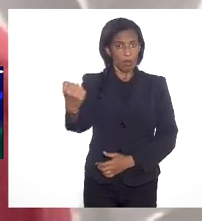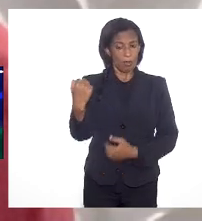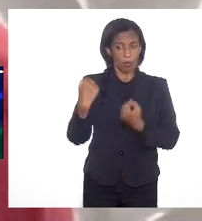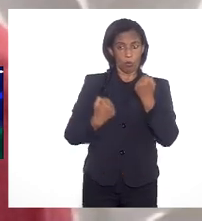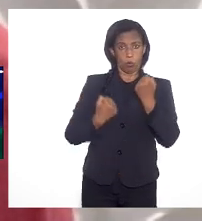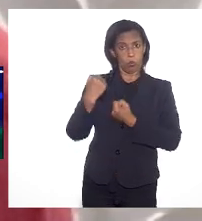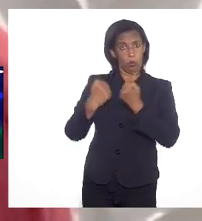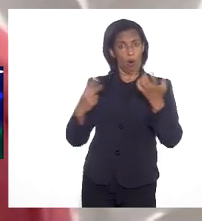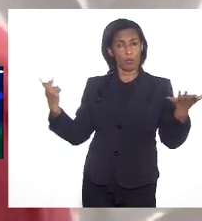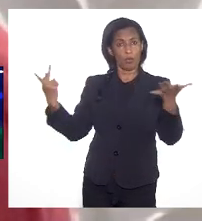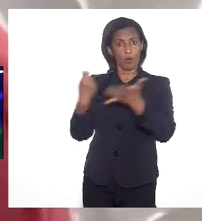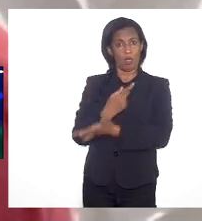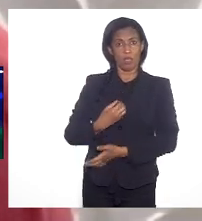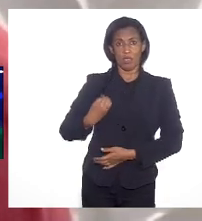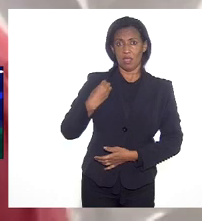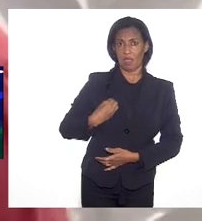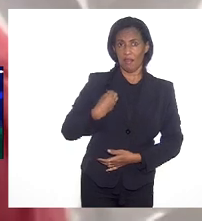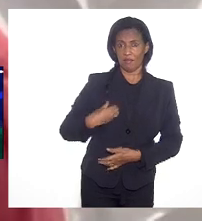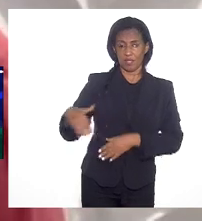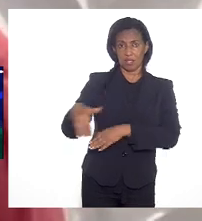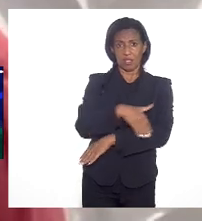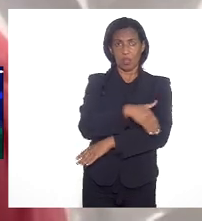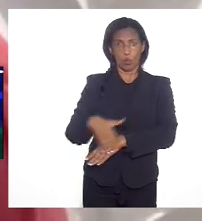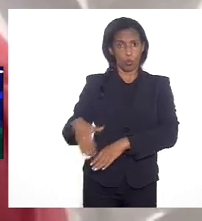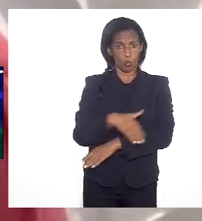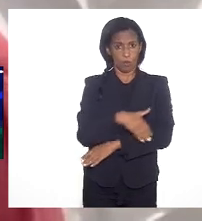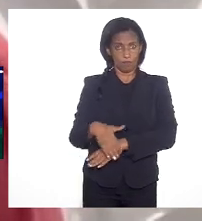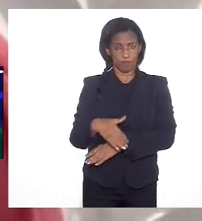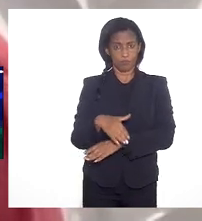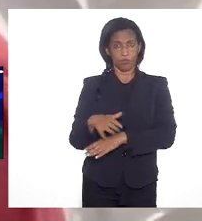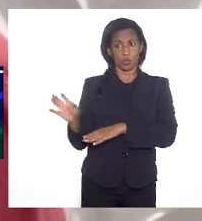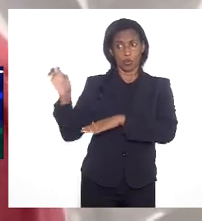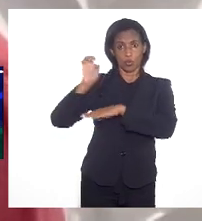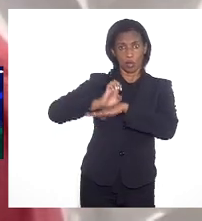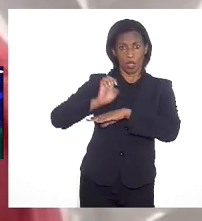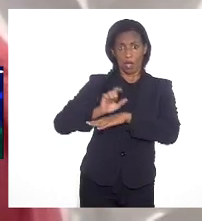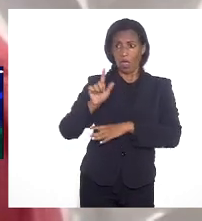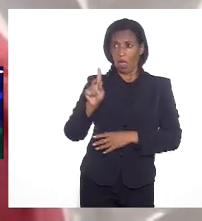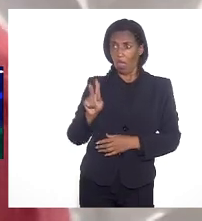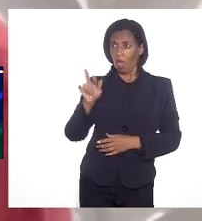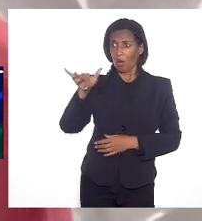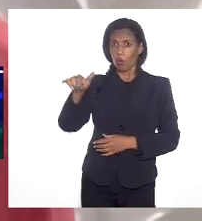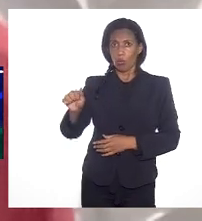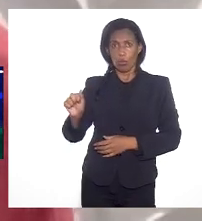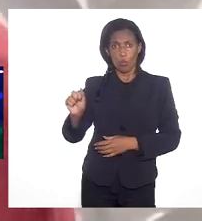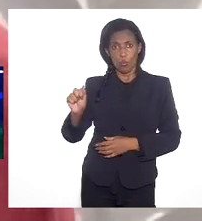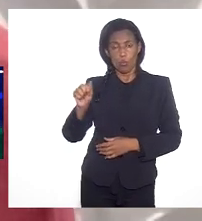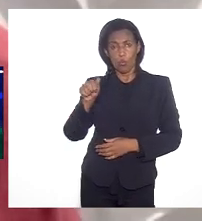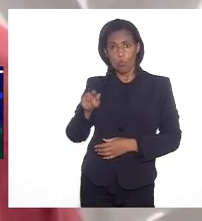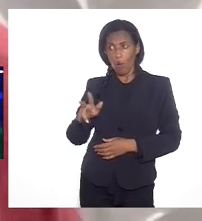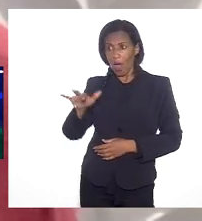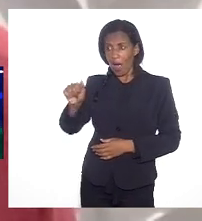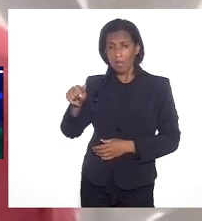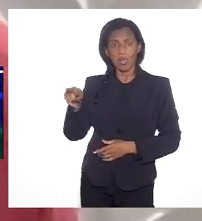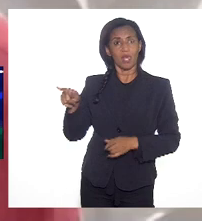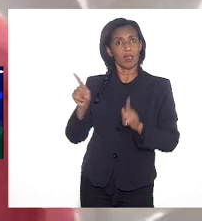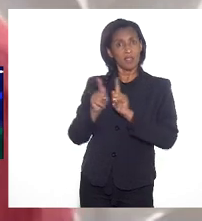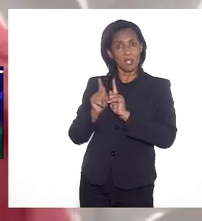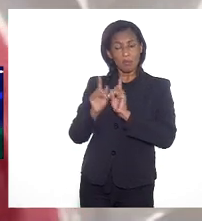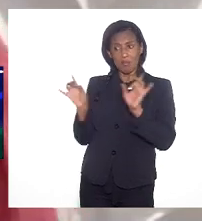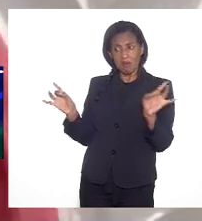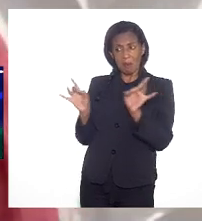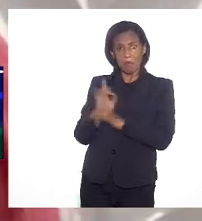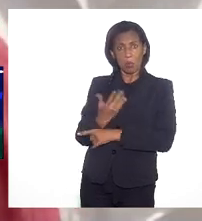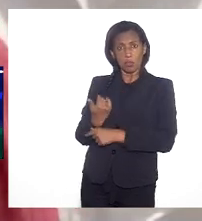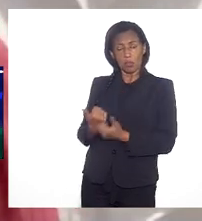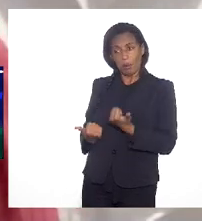acontece no dia a dia das ruas do nosso estado, a guarda municipal vai ser instada a dar ou um